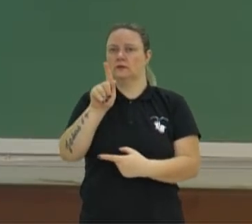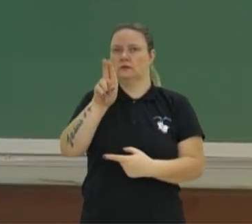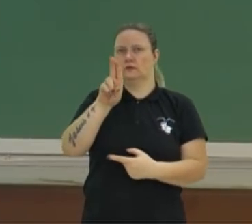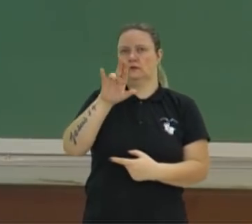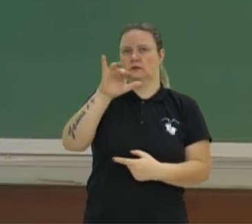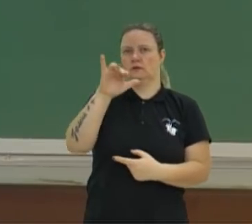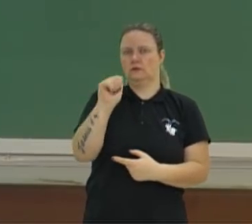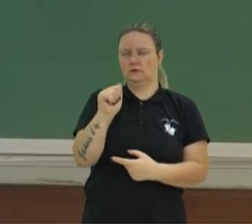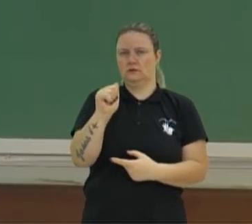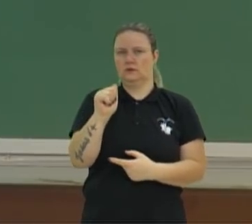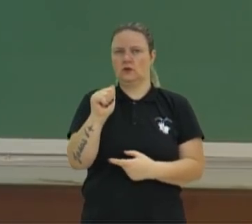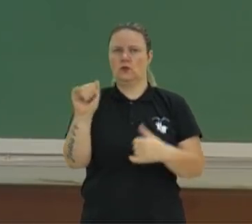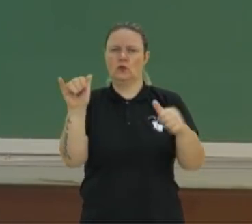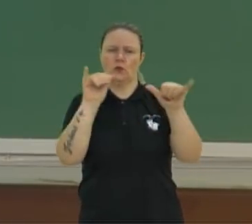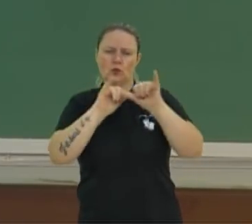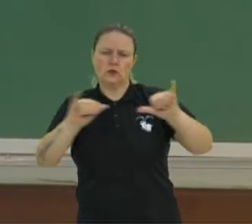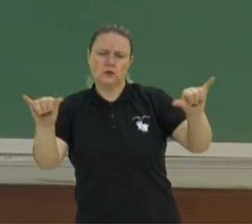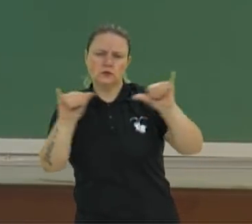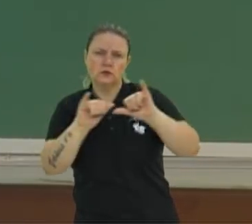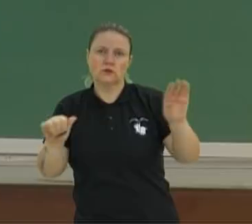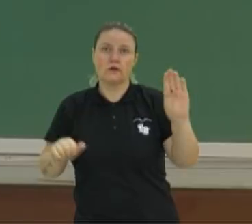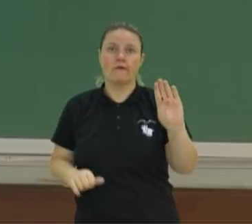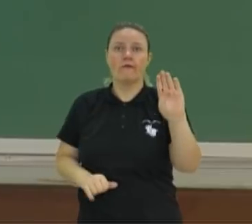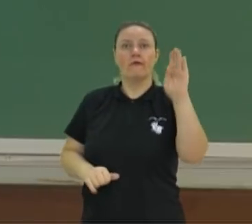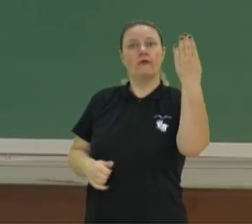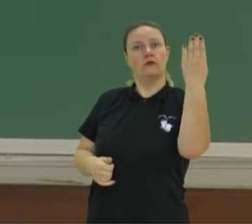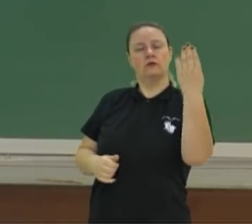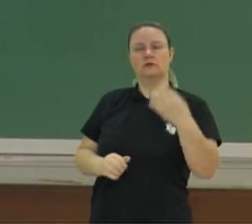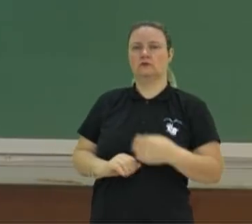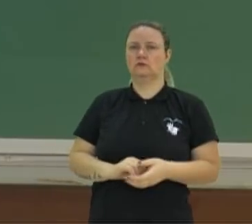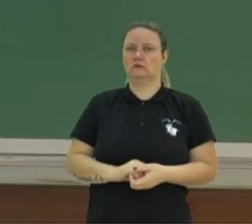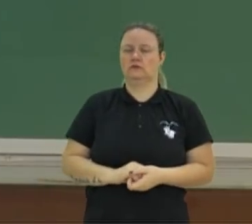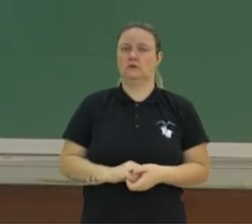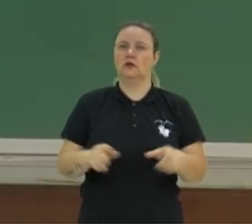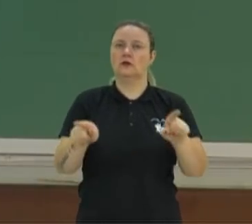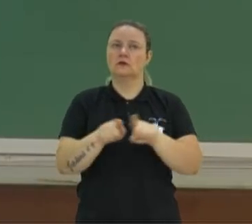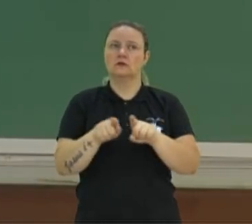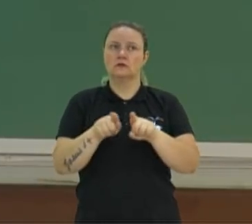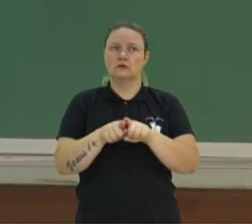guia sobre notícias falsas. E também nós temos na linha